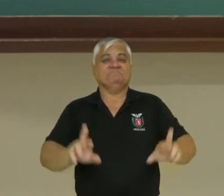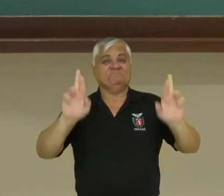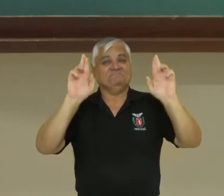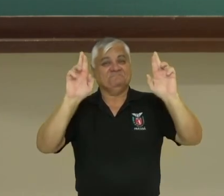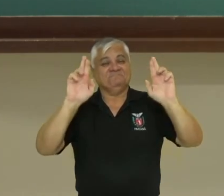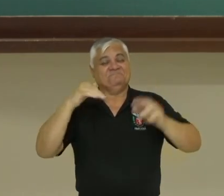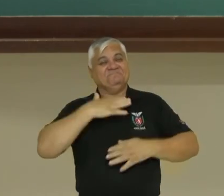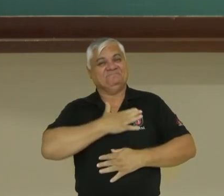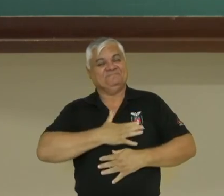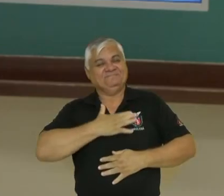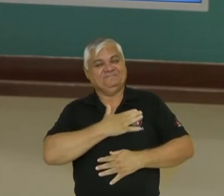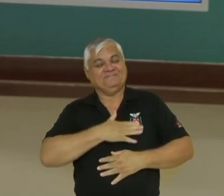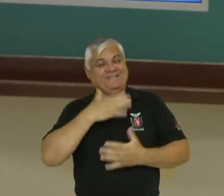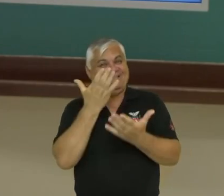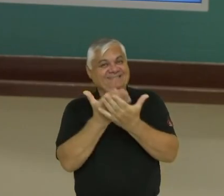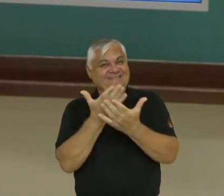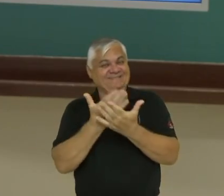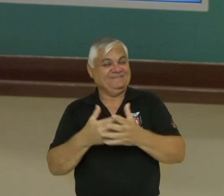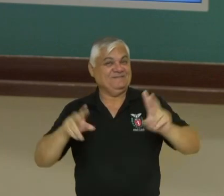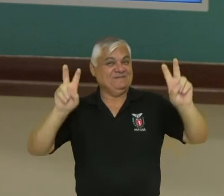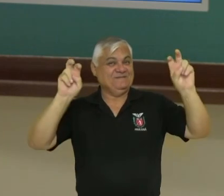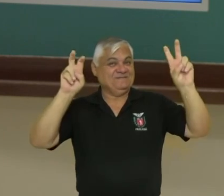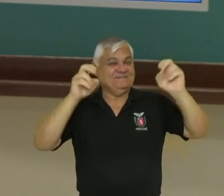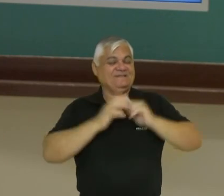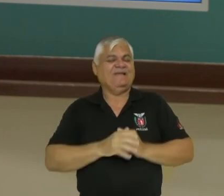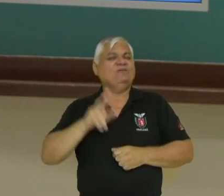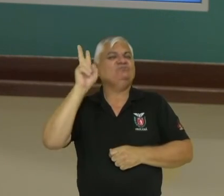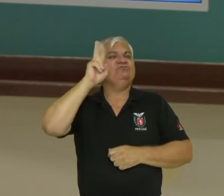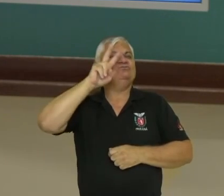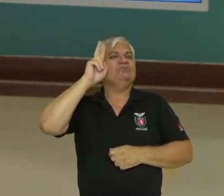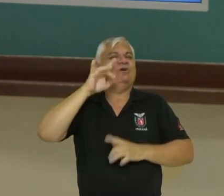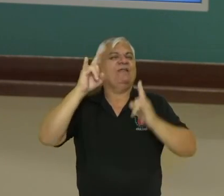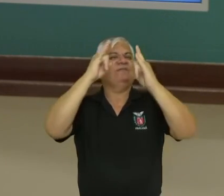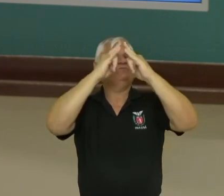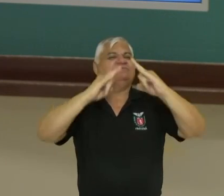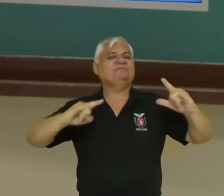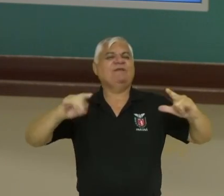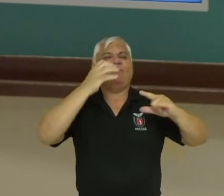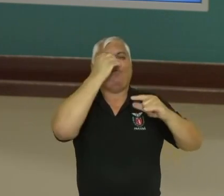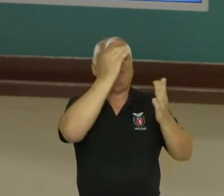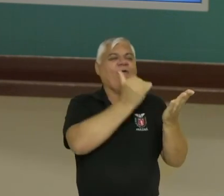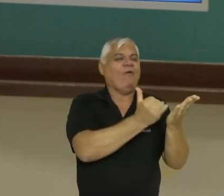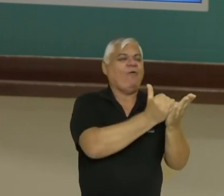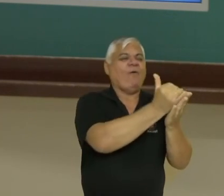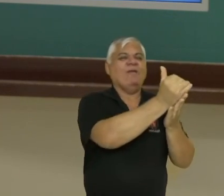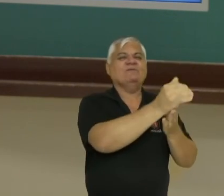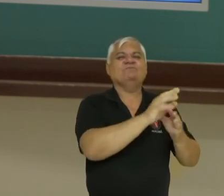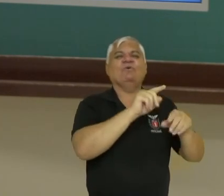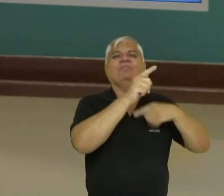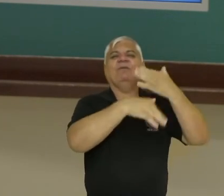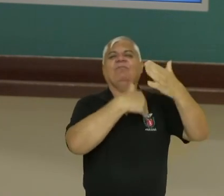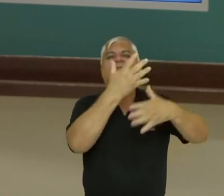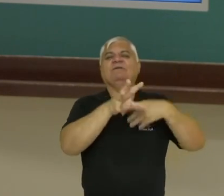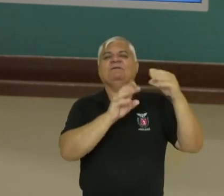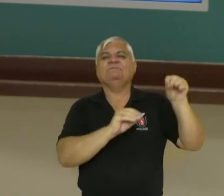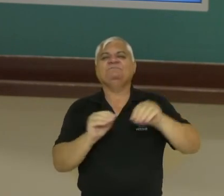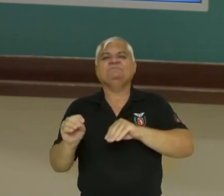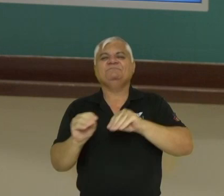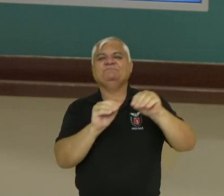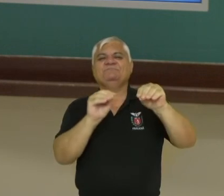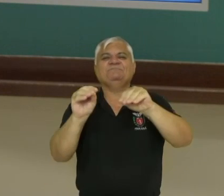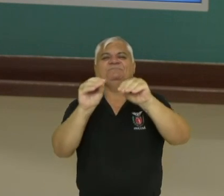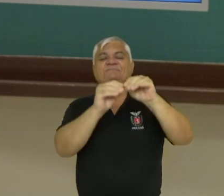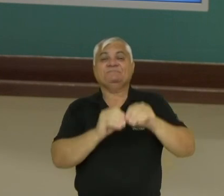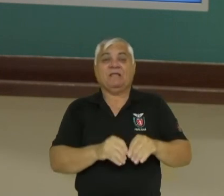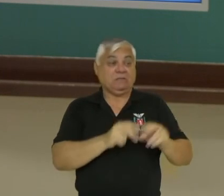tenham gostado, porque nessa aula nós falamos sobre a história do circo, onde ele se iniciou e como ele foi se desenvolvendo, né? O circo